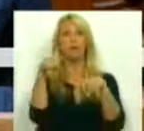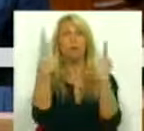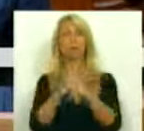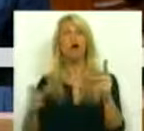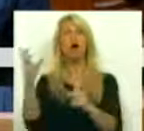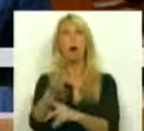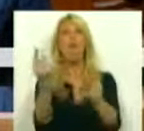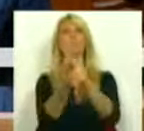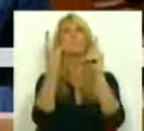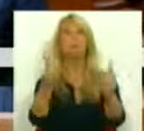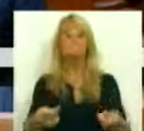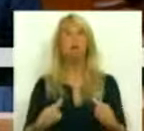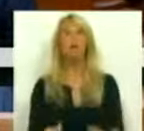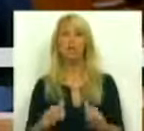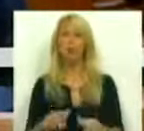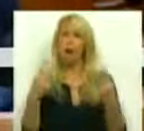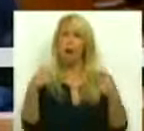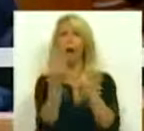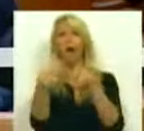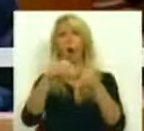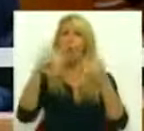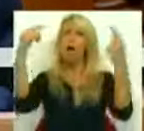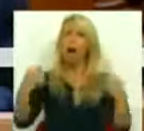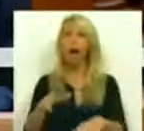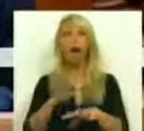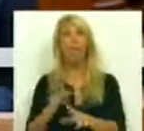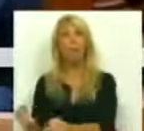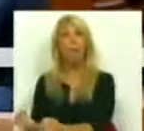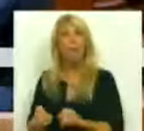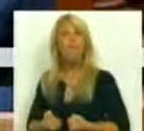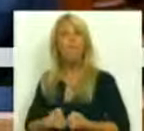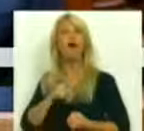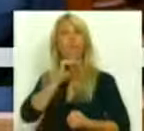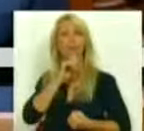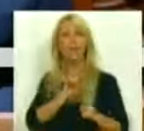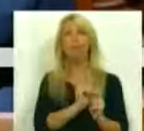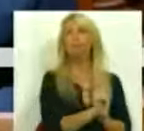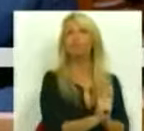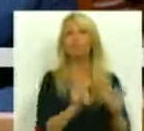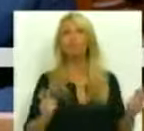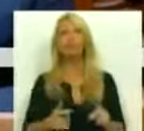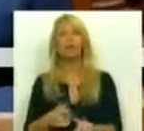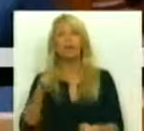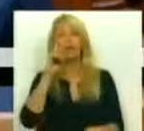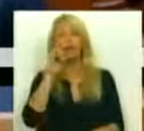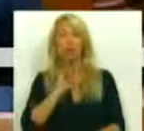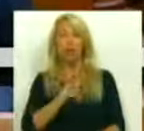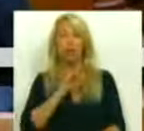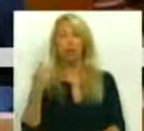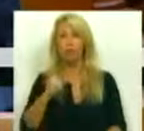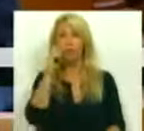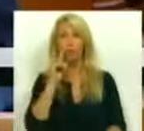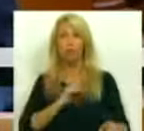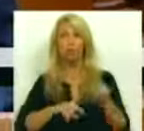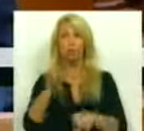que acarreta são largamente compensados pelas poupanças que permite. Senhora Presidente, senhoras e senhores deputados,